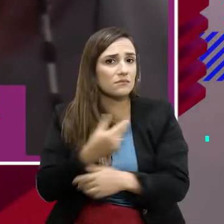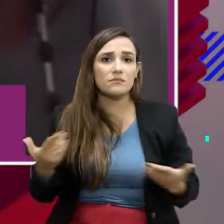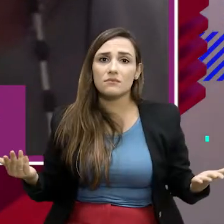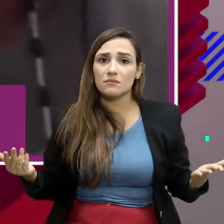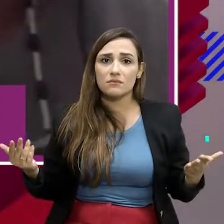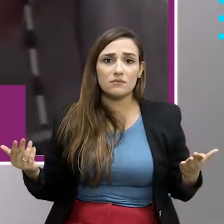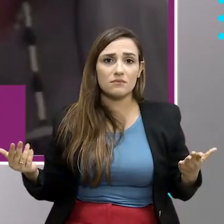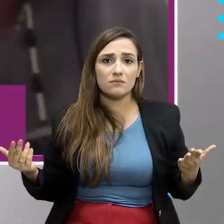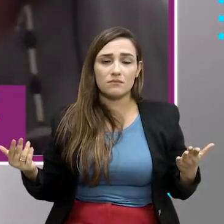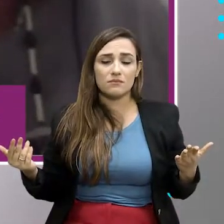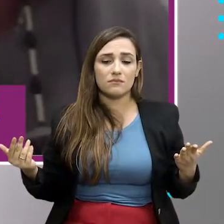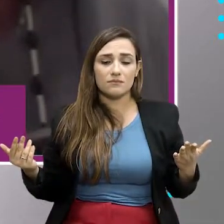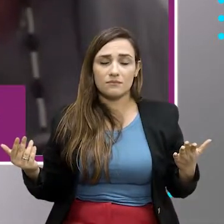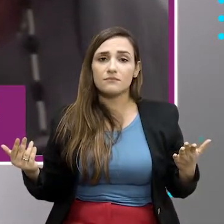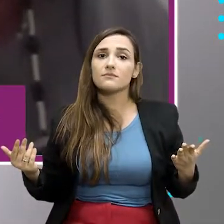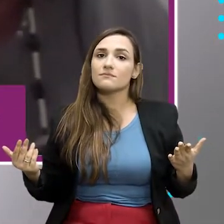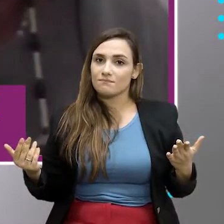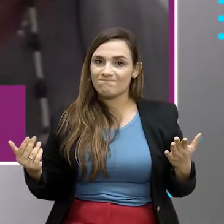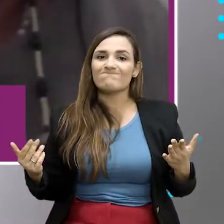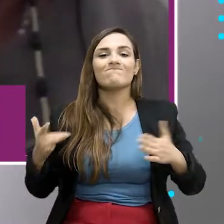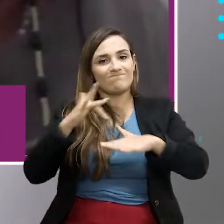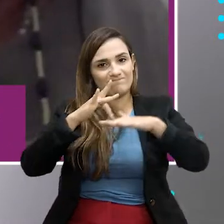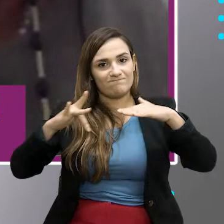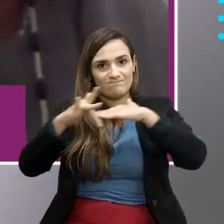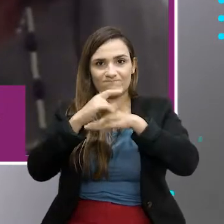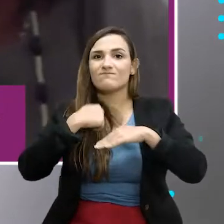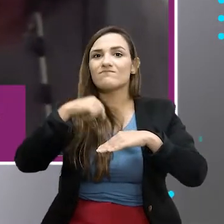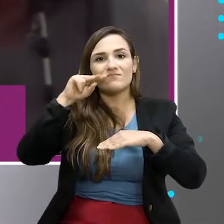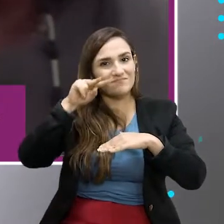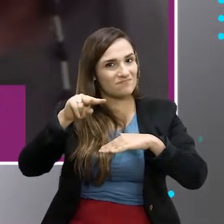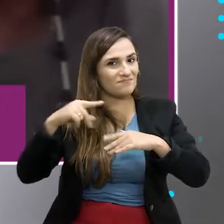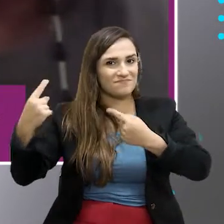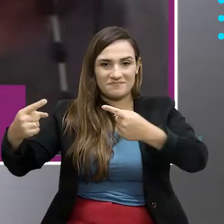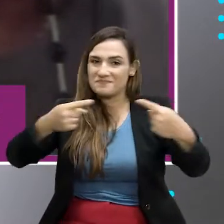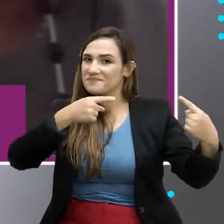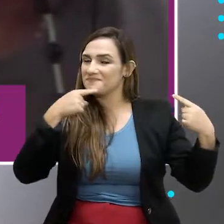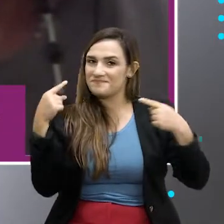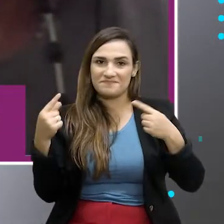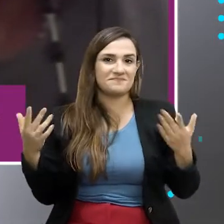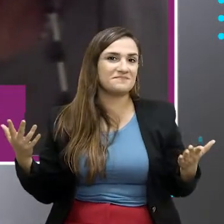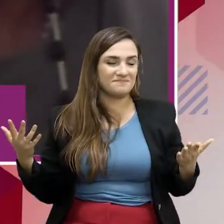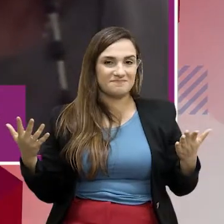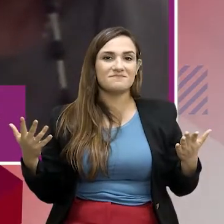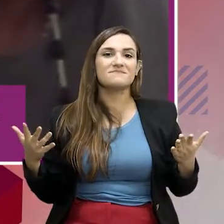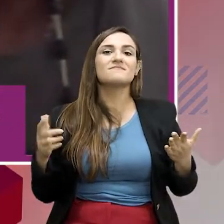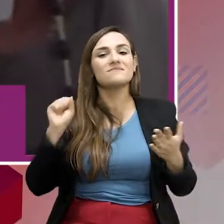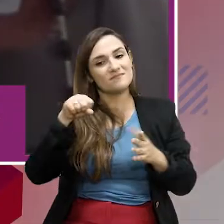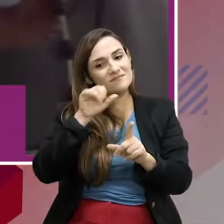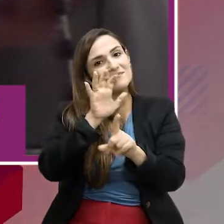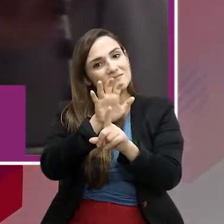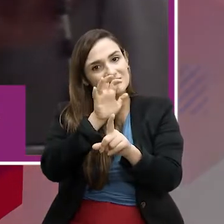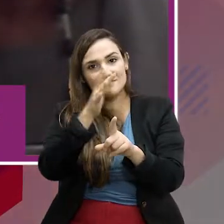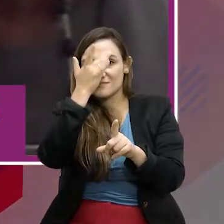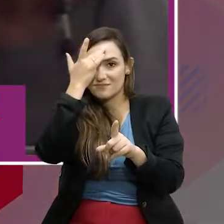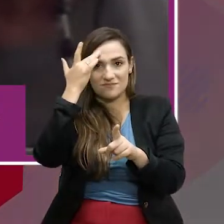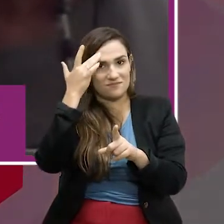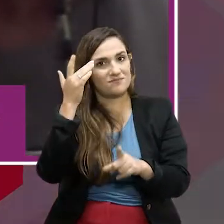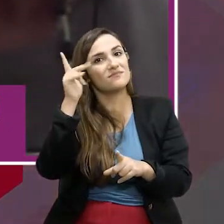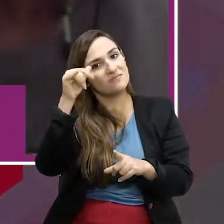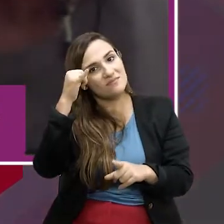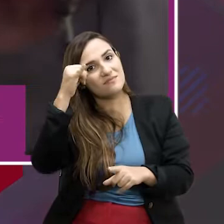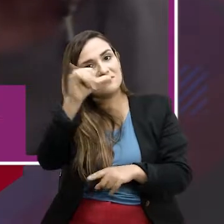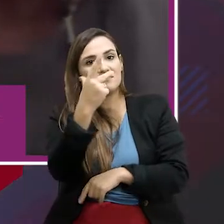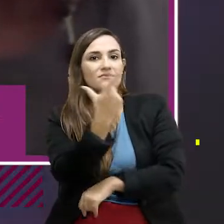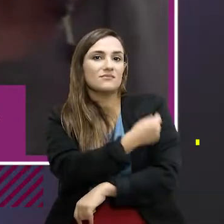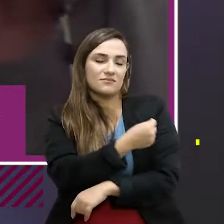da nossa área, elas estão falando que é para vacinar. Pois é, nas redes sociais a gente ouve todo tipo de discussão e